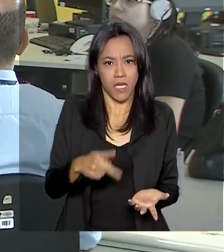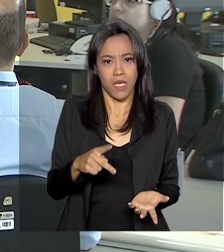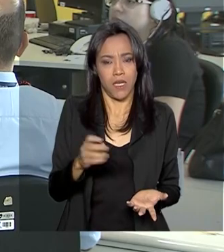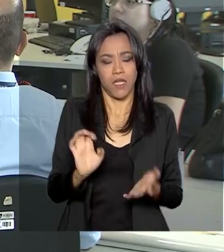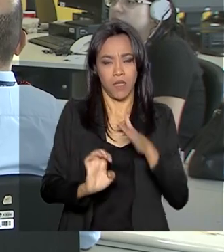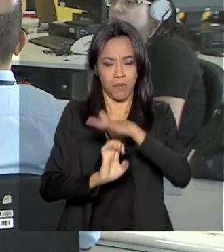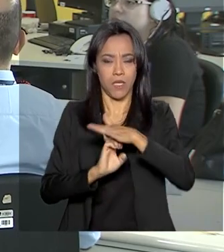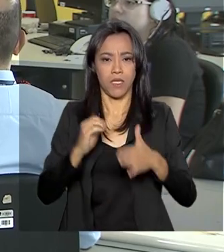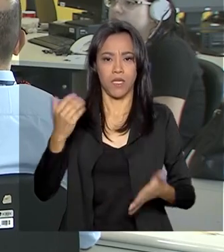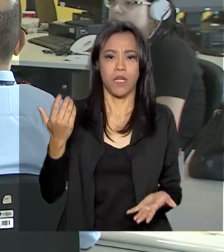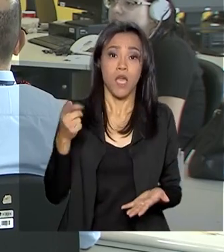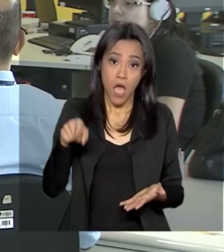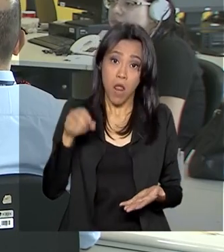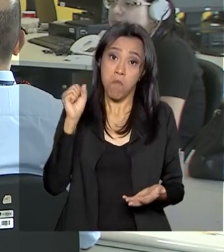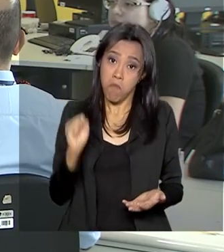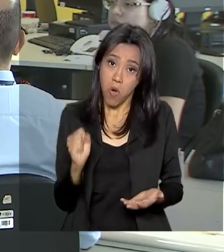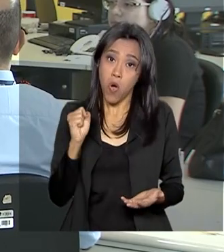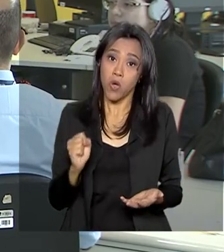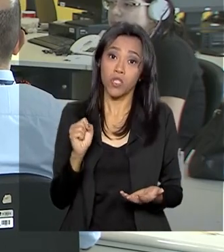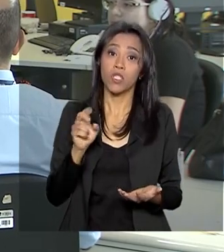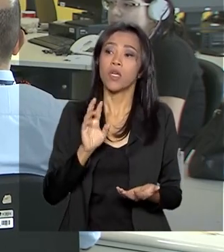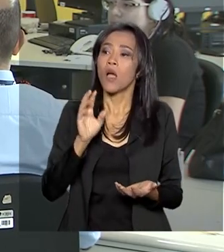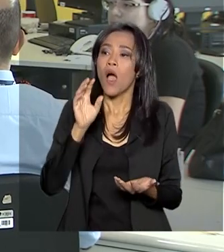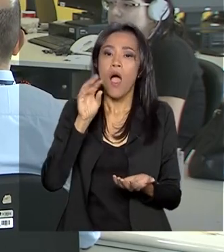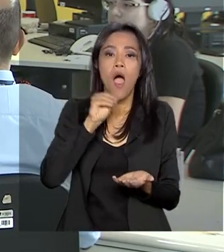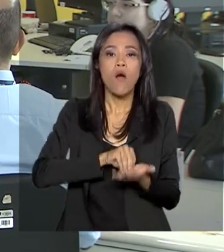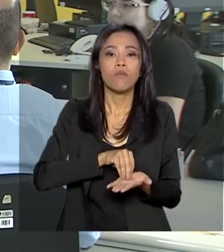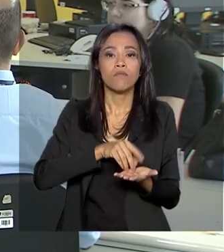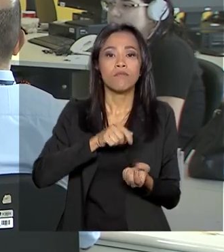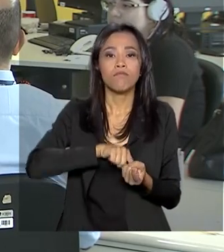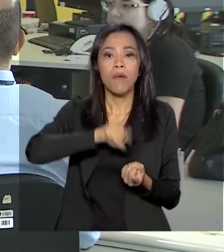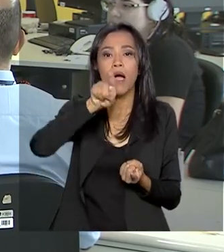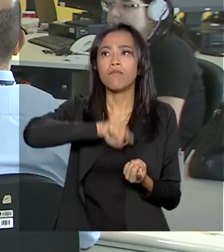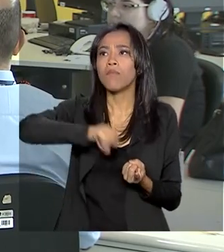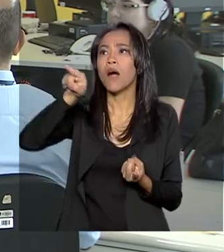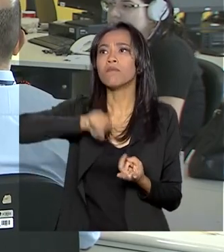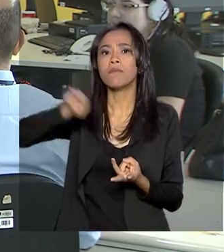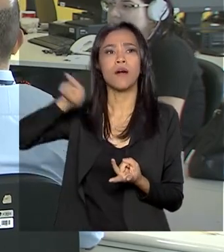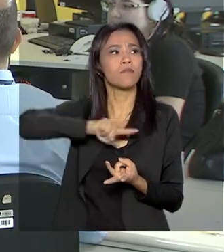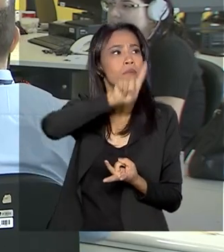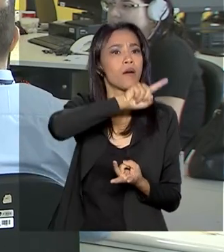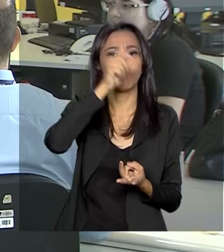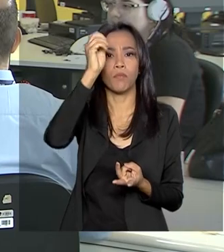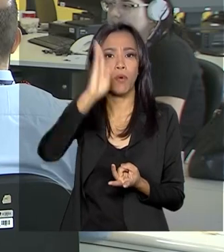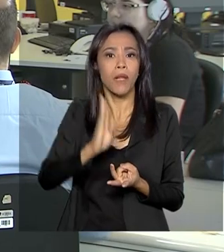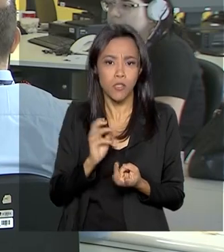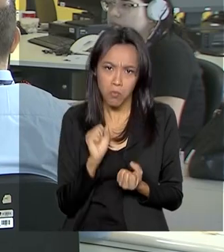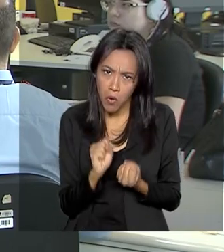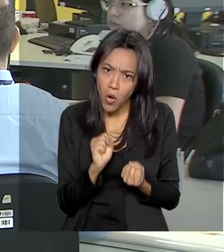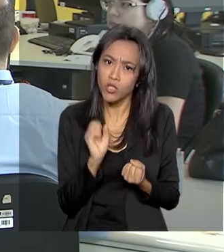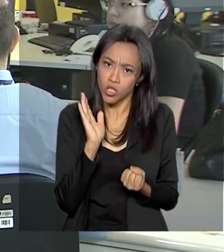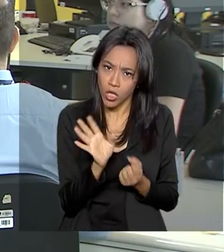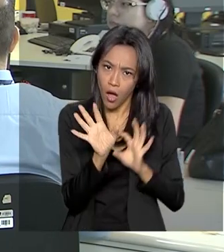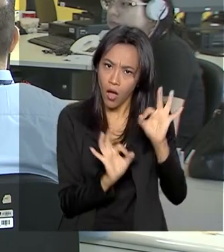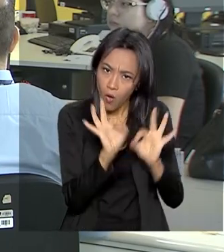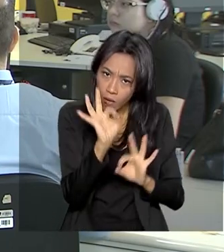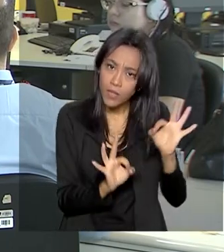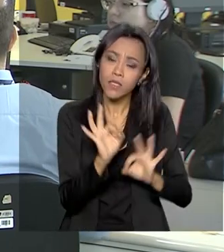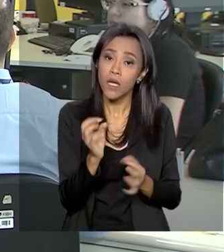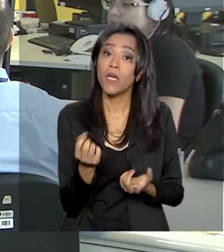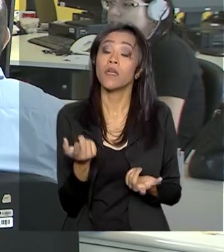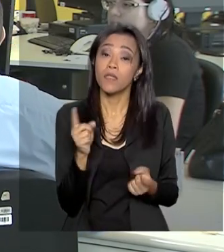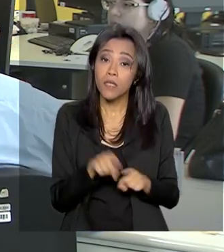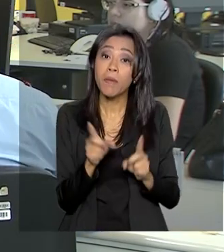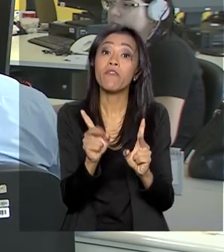Flybond já pode fazer o registro das rotas e começar a vender as passagens aéreas. Essa empresa adota o modelo de baixo custo